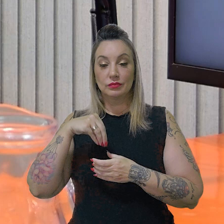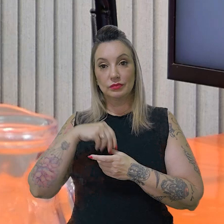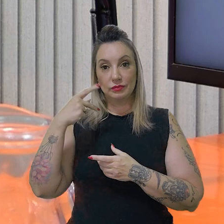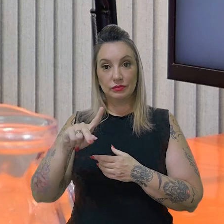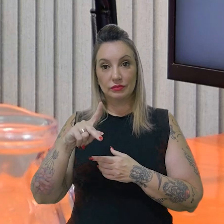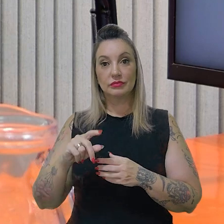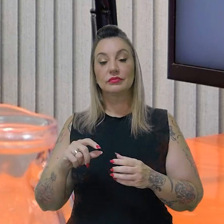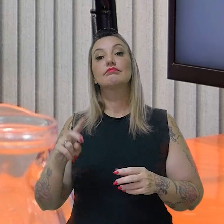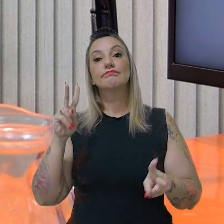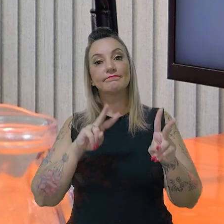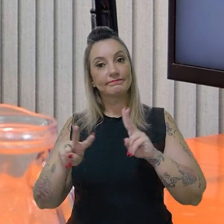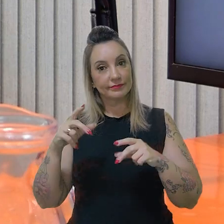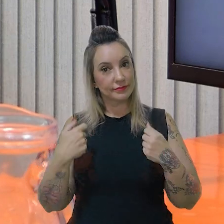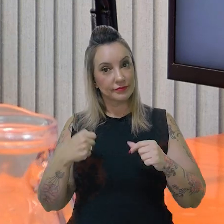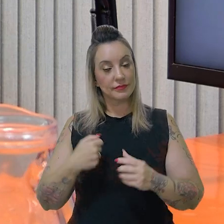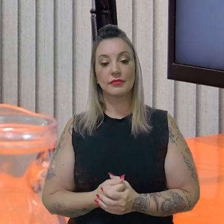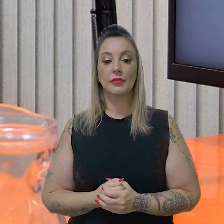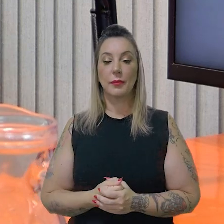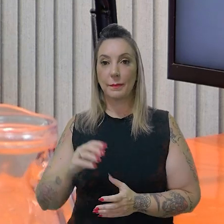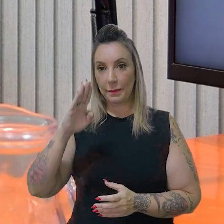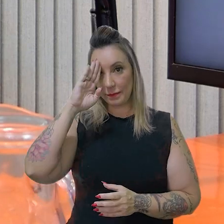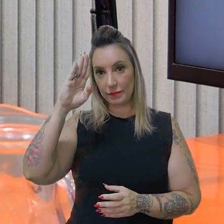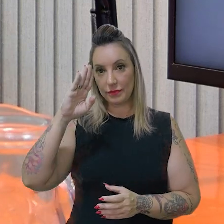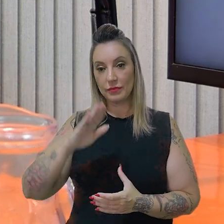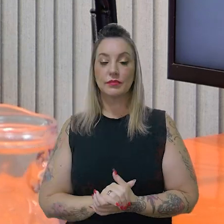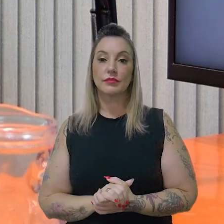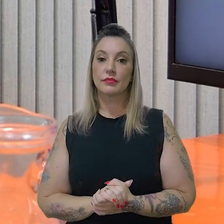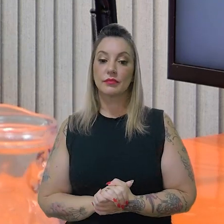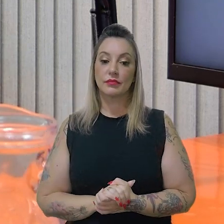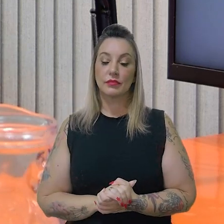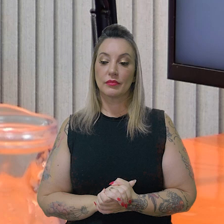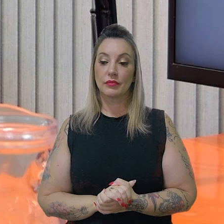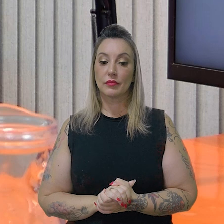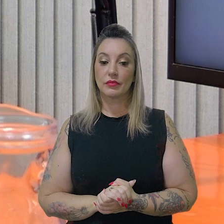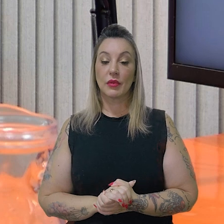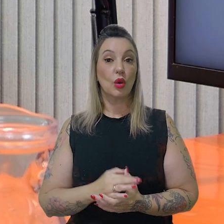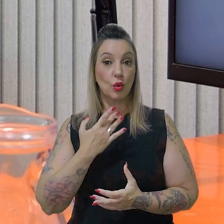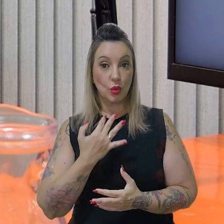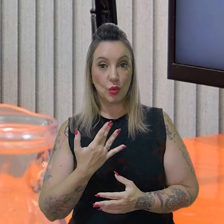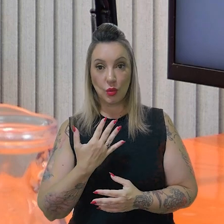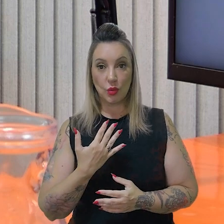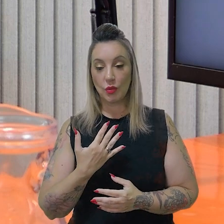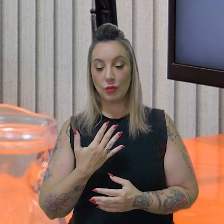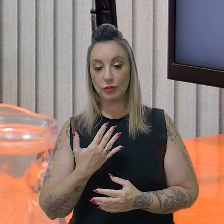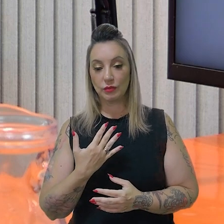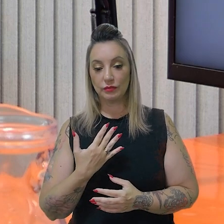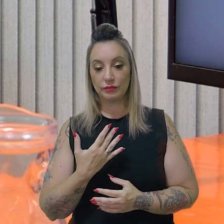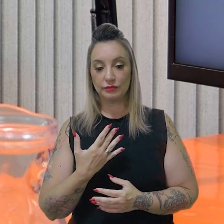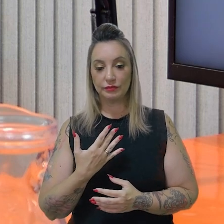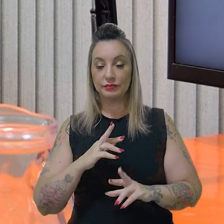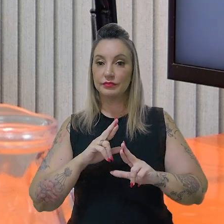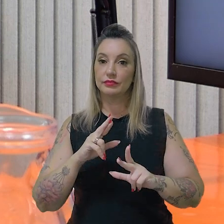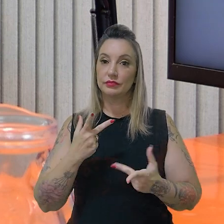visualizar tá principalmente que muitas vezes a paleta ela não é não não é na